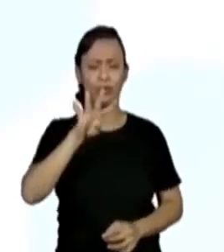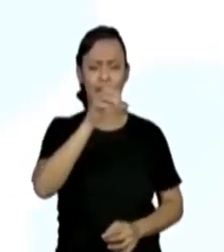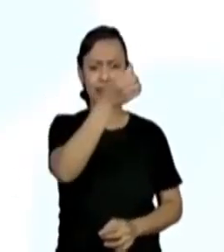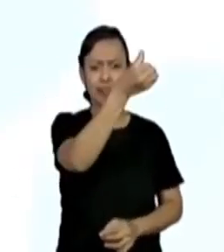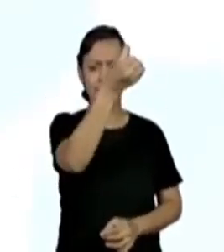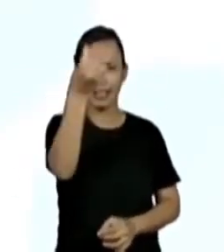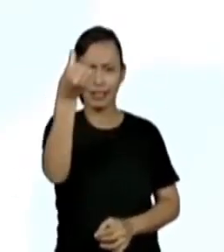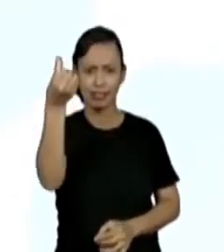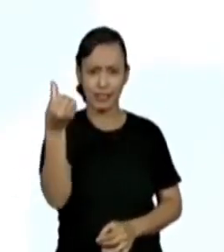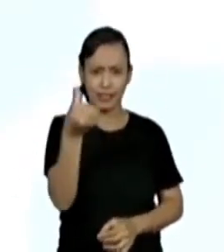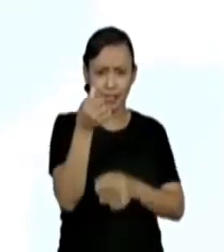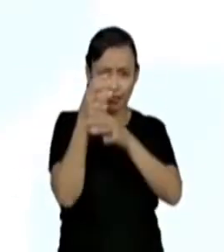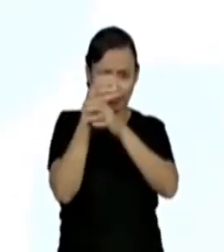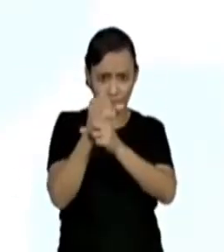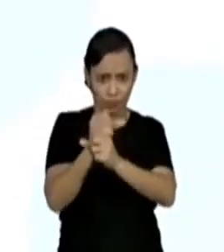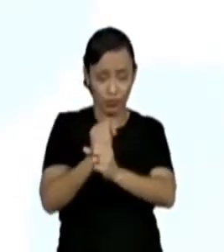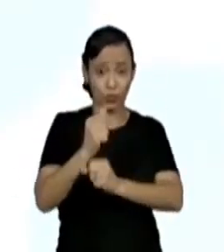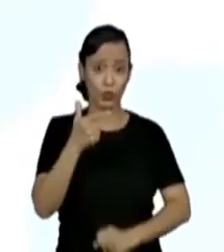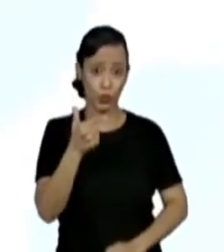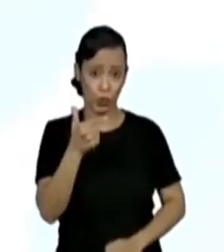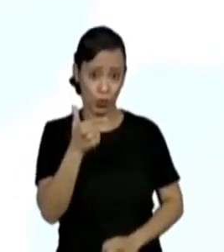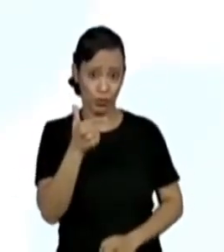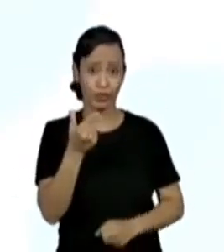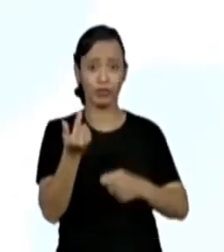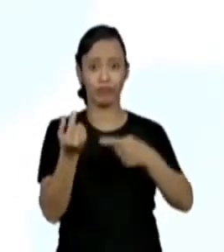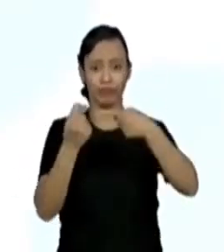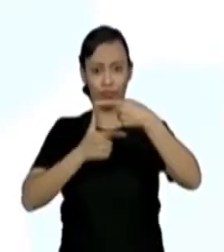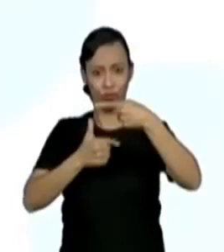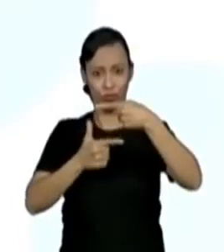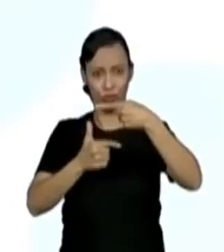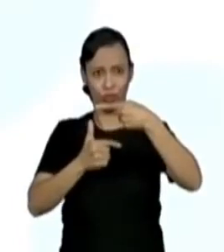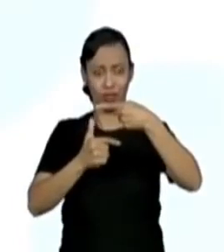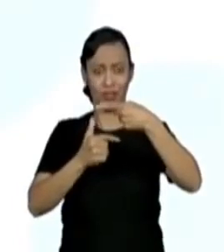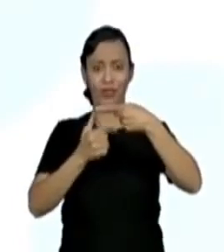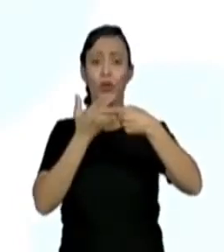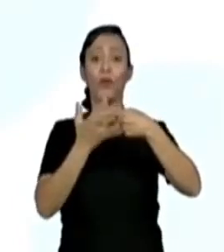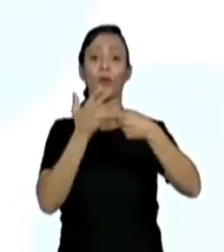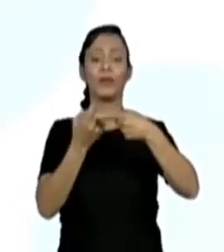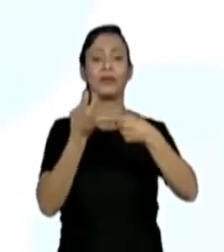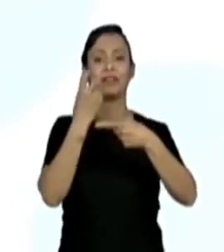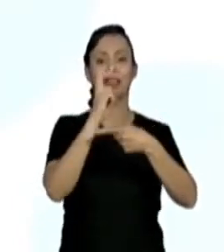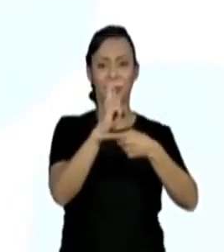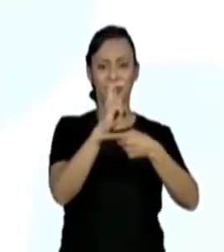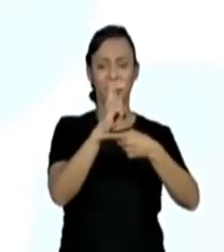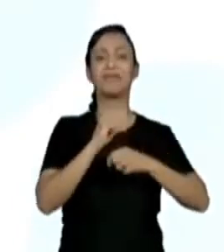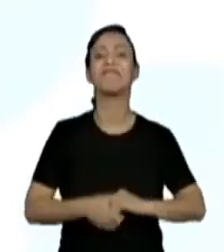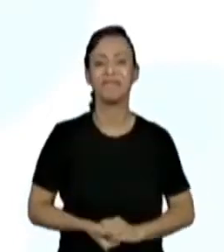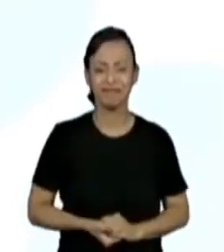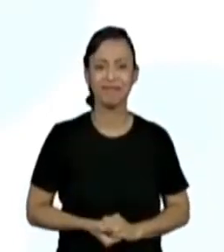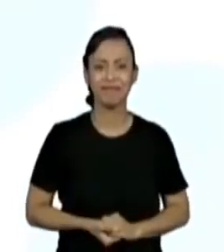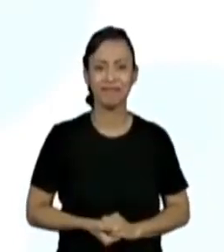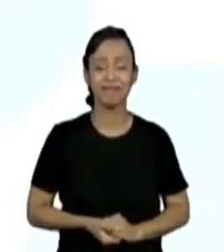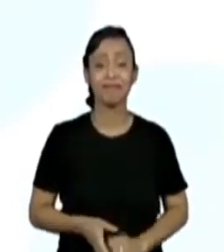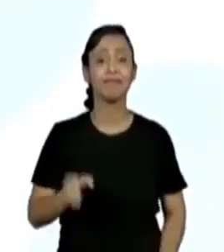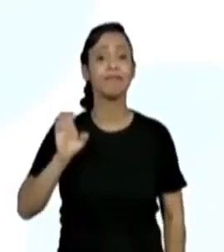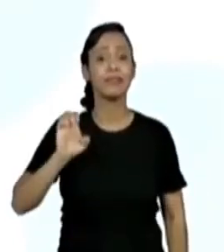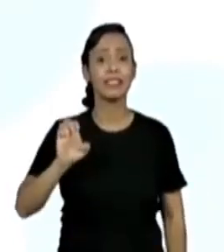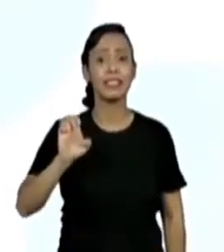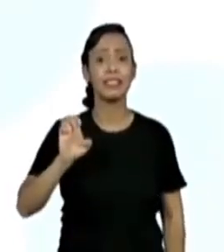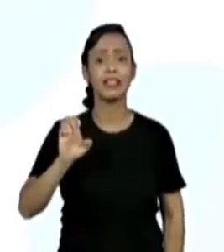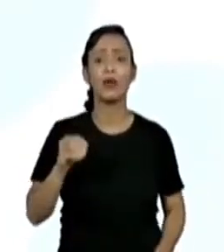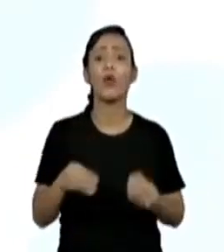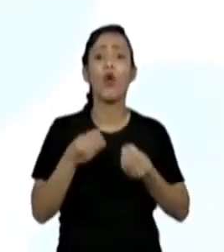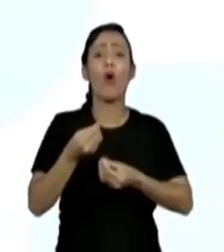12 partes letra e escreva Como se lê essa fração como que eu